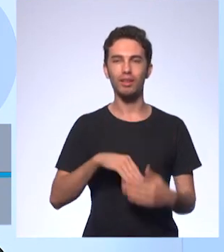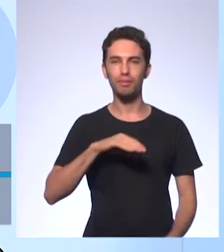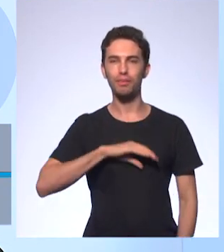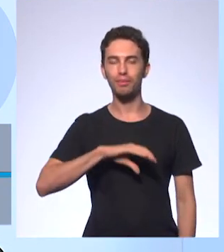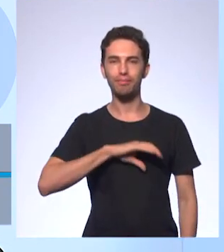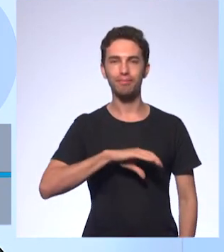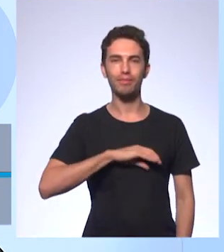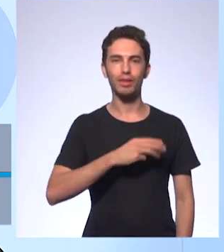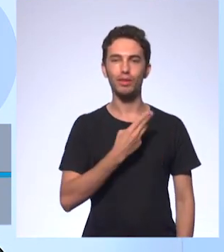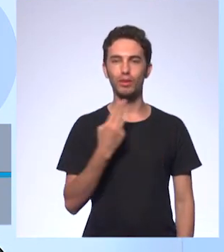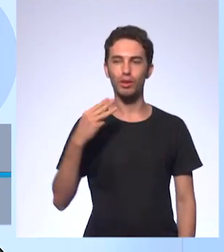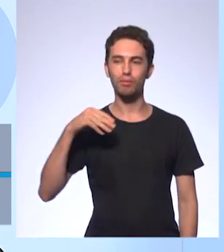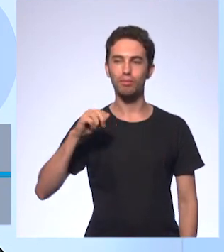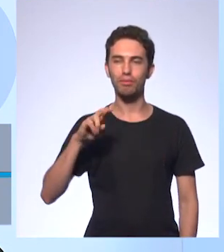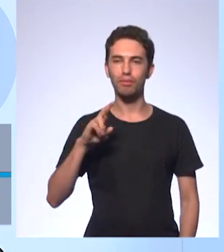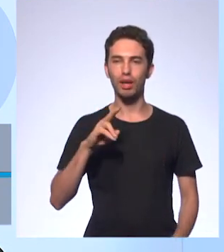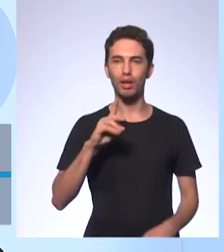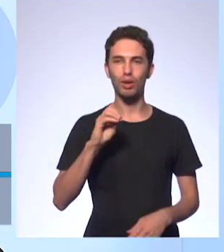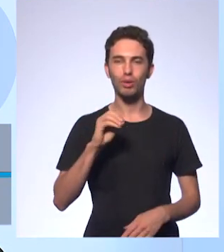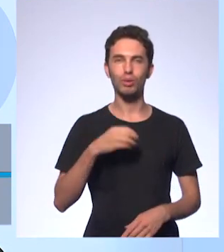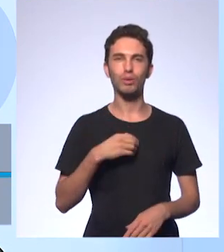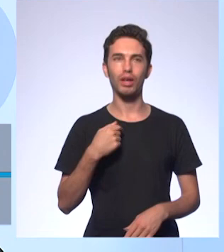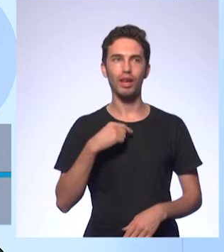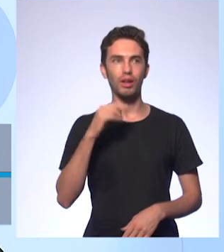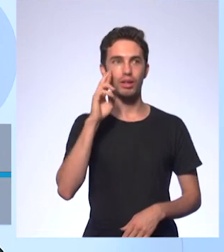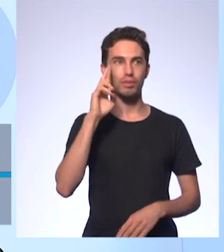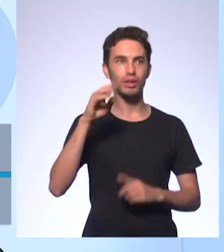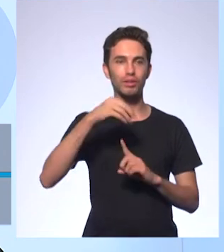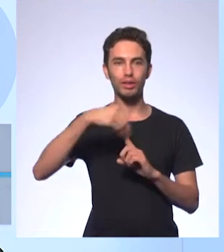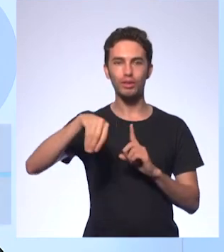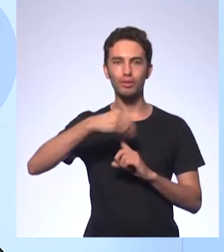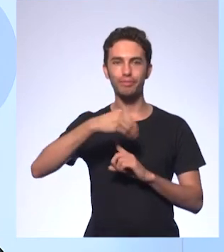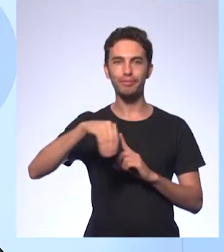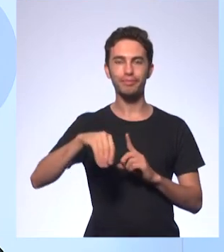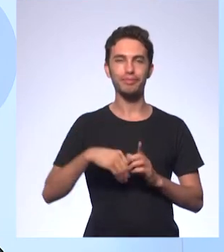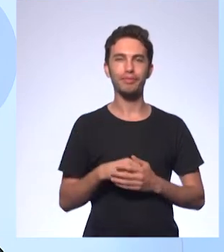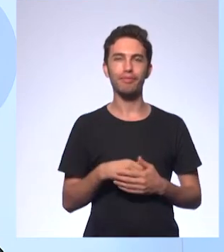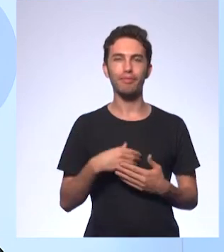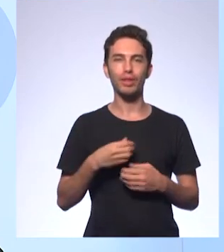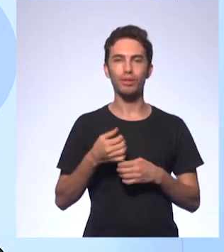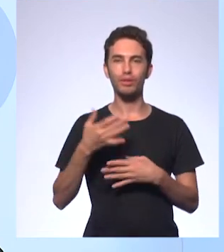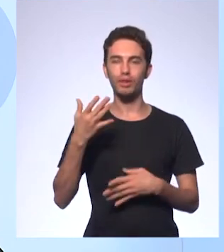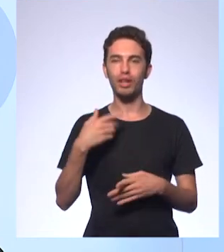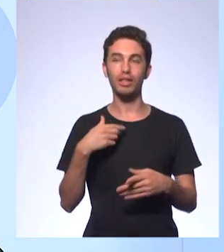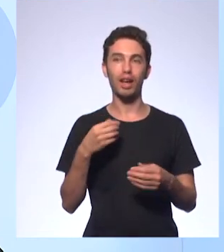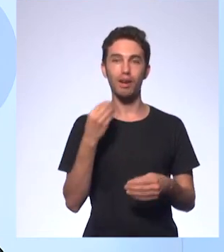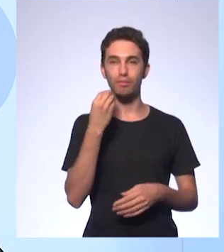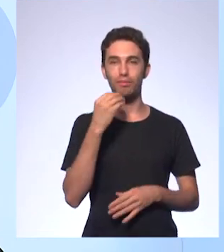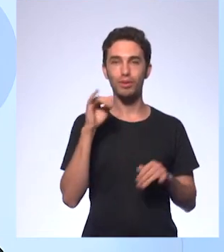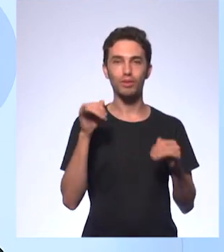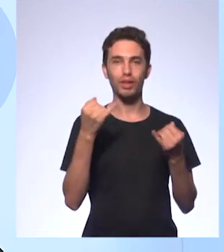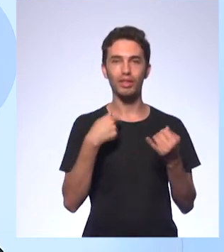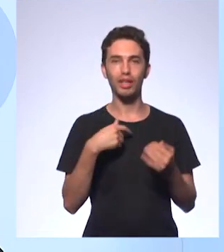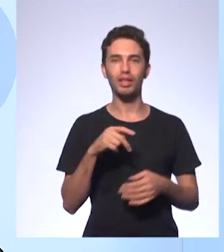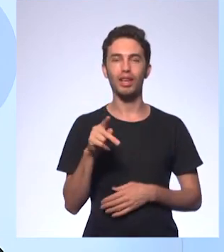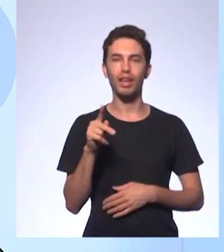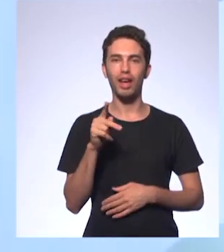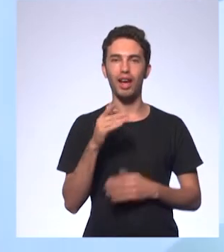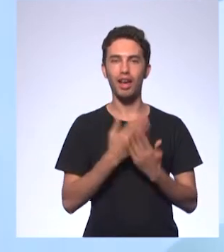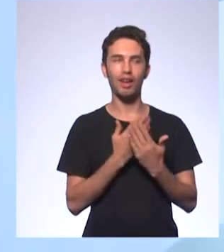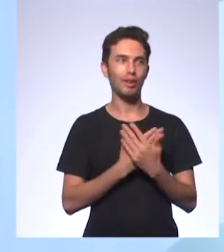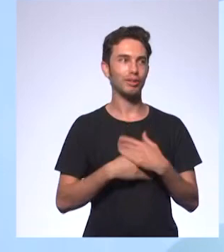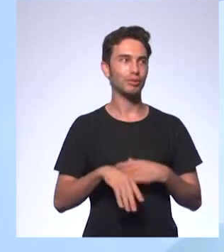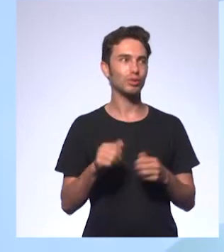vocês aqui no chat para a gente compartilhar as participações e aproveitar muito essa aula com a professora Tayana, que está aqui do meu lado. Olá, professora